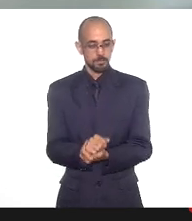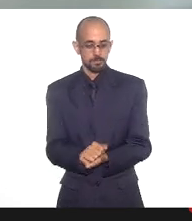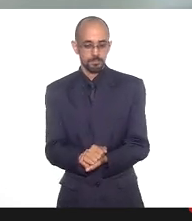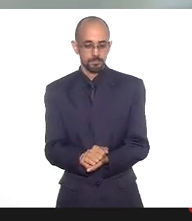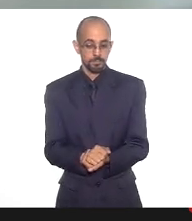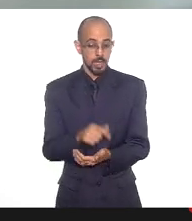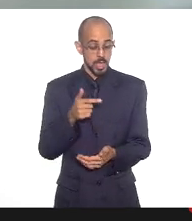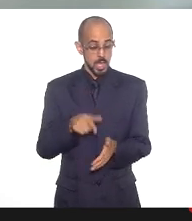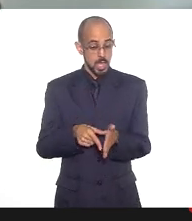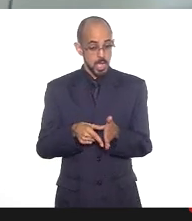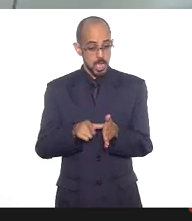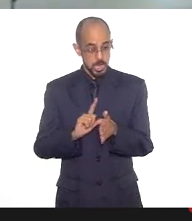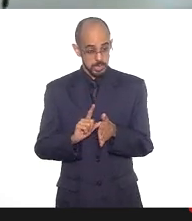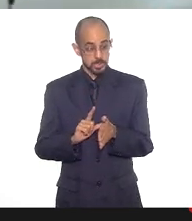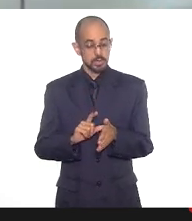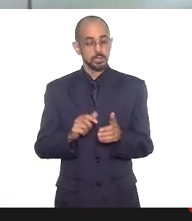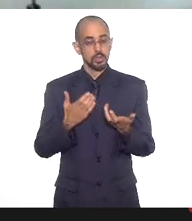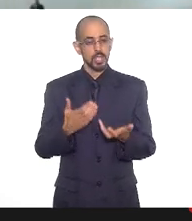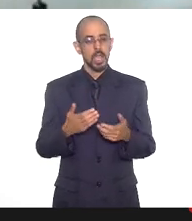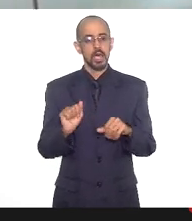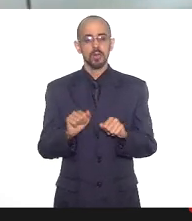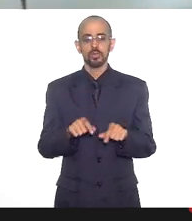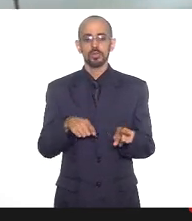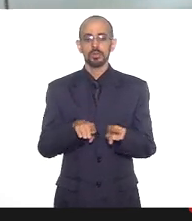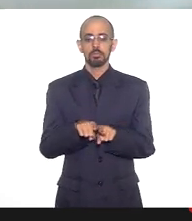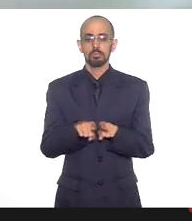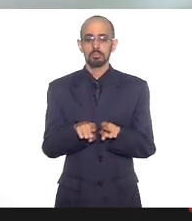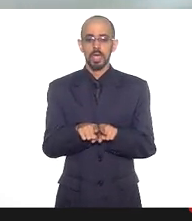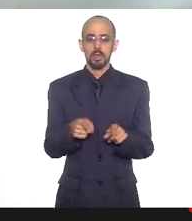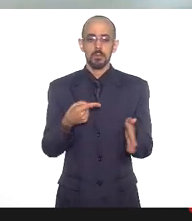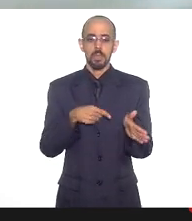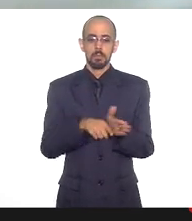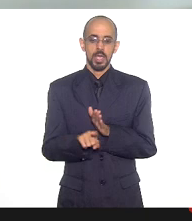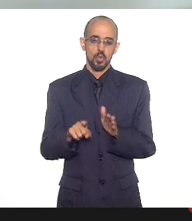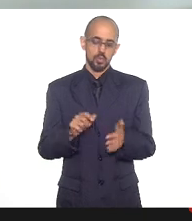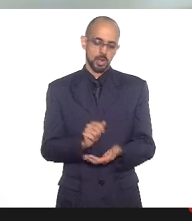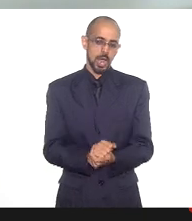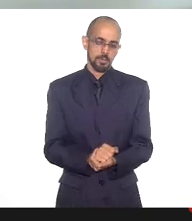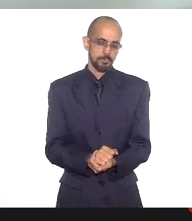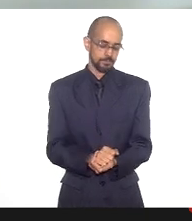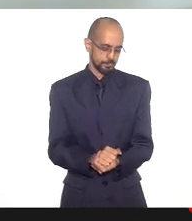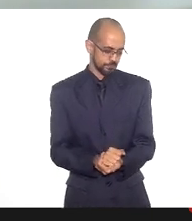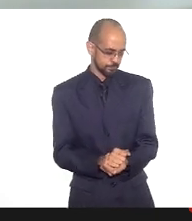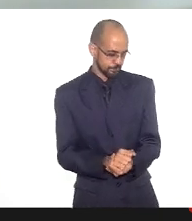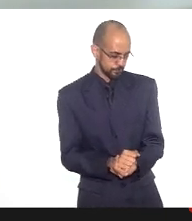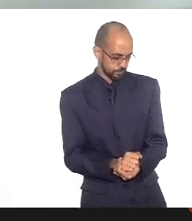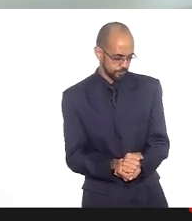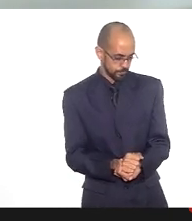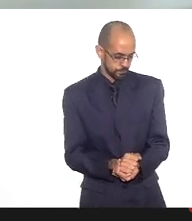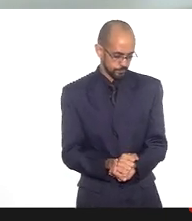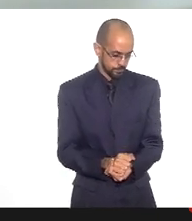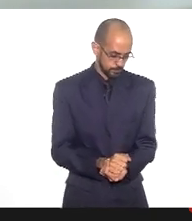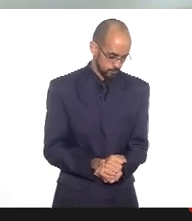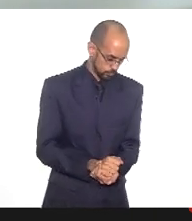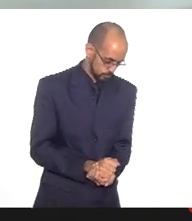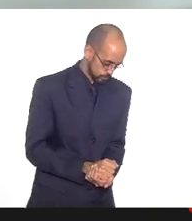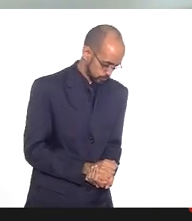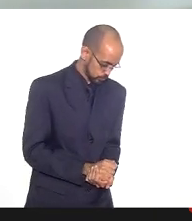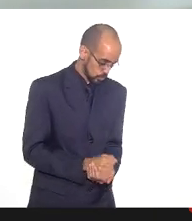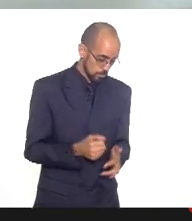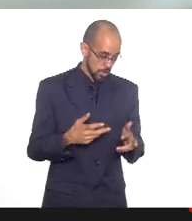passar para outras perguntas, eu tenho uma última aqui que veio da própria exposição